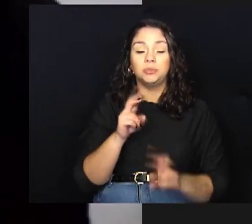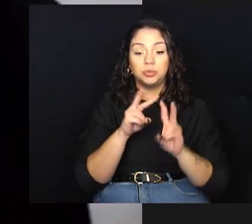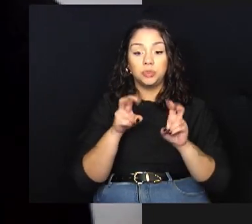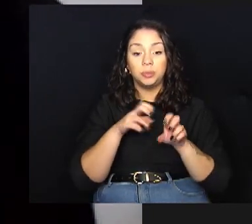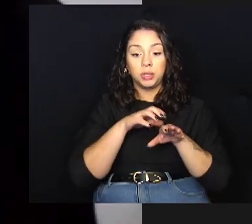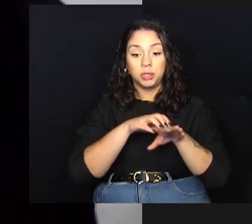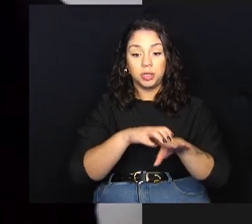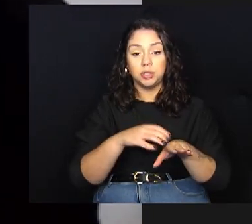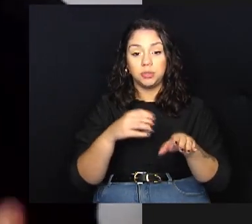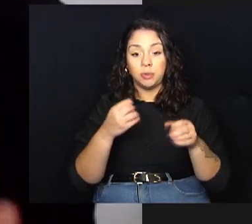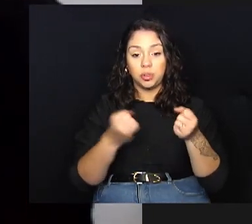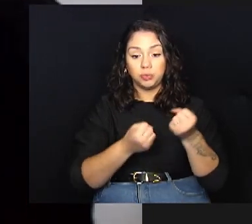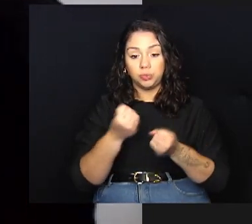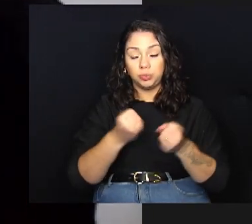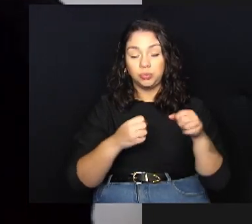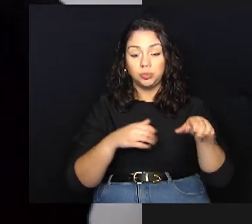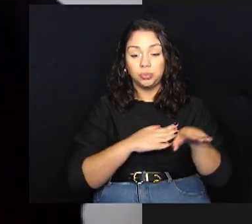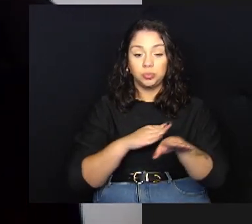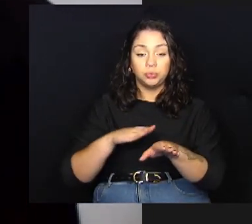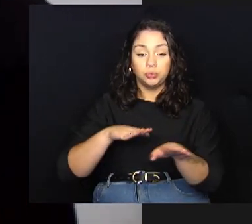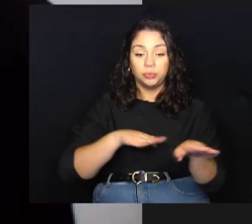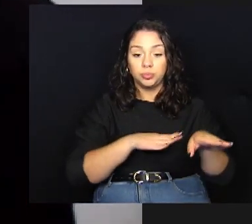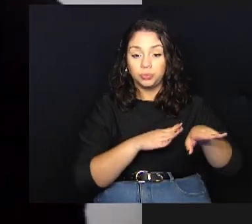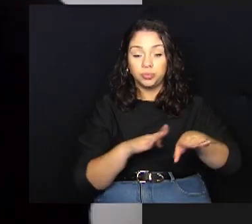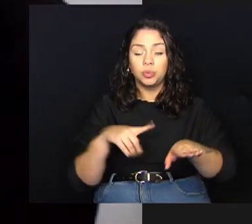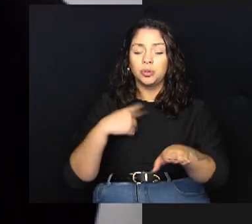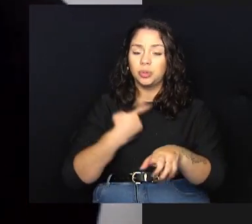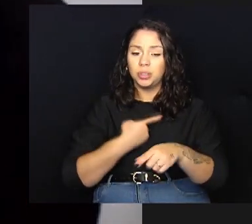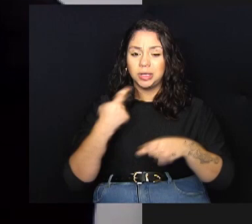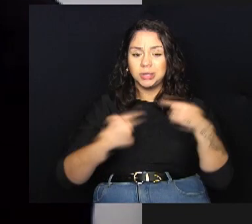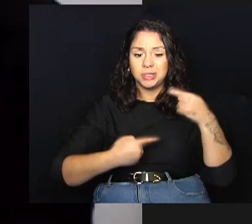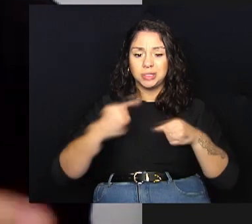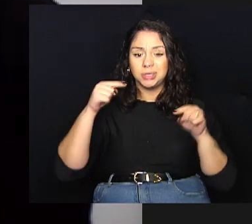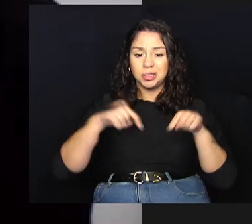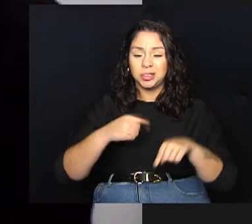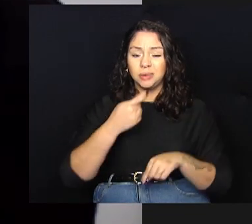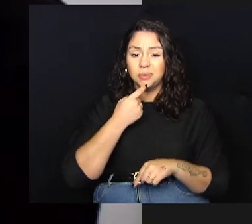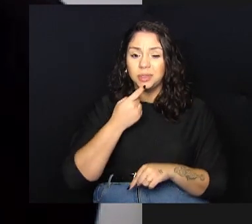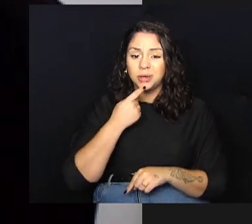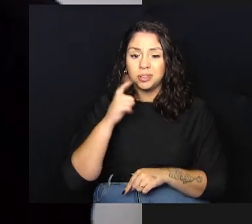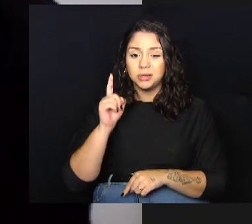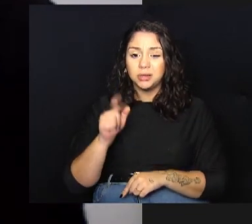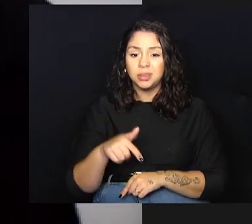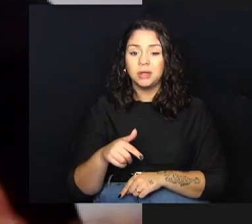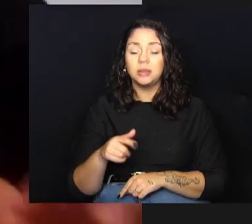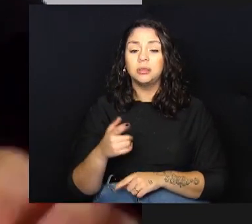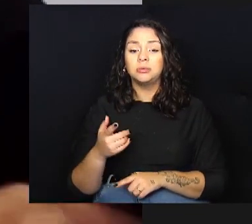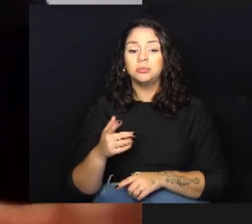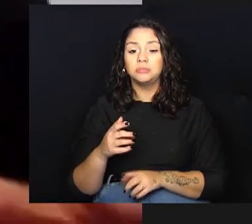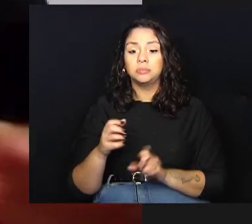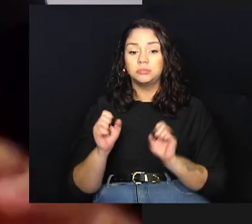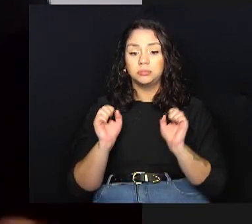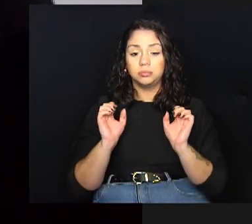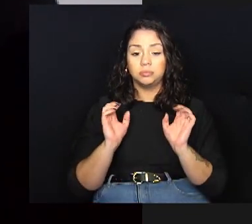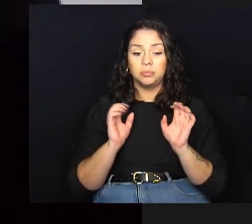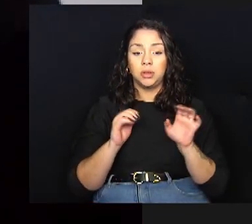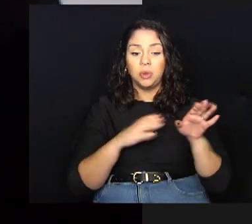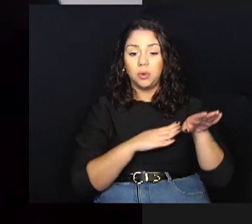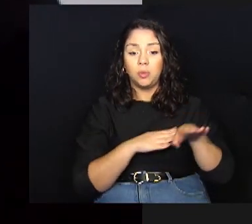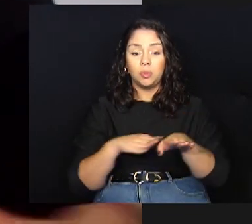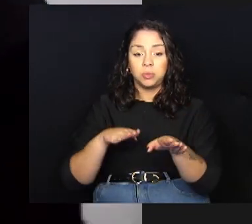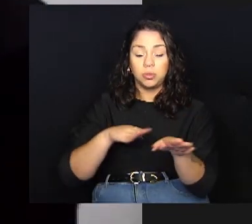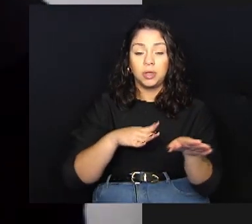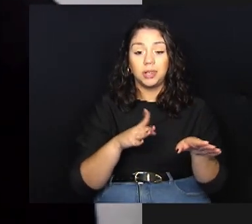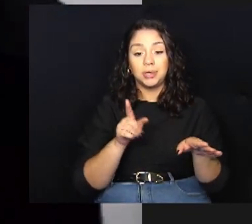né a gente sempre tá discutindo em Campinas a baixa densidade da ocupação então Campinas é uma cidade muito